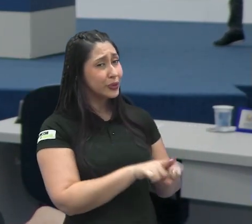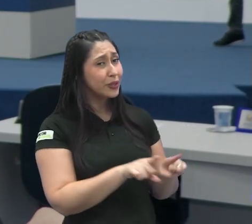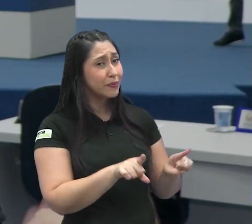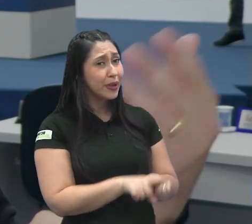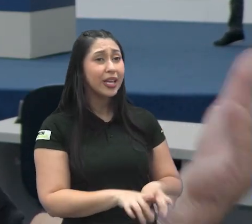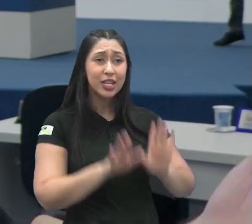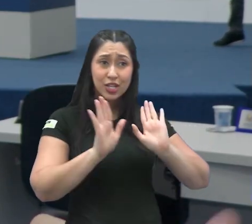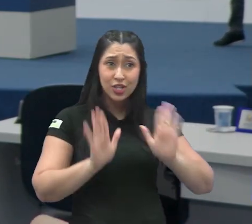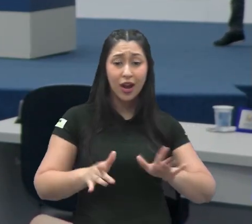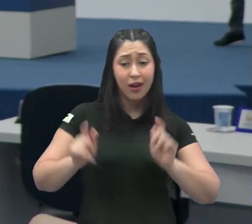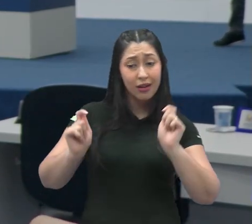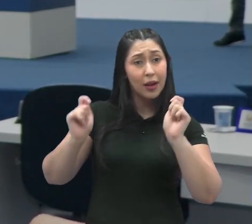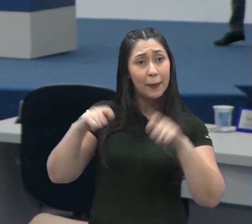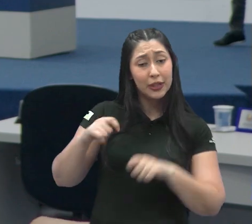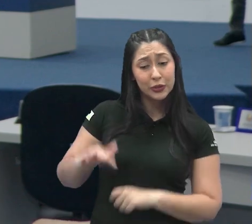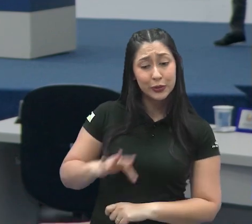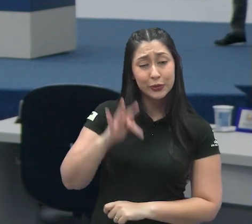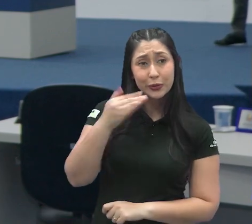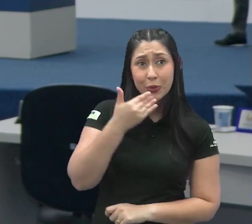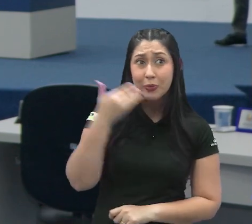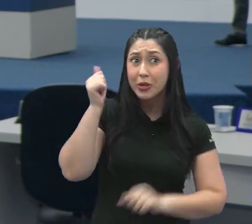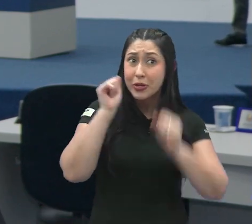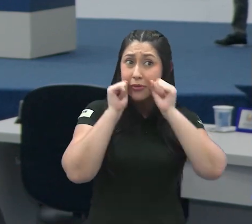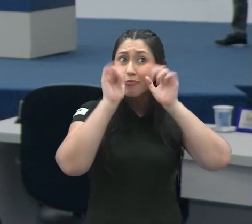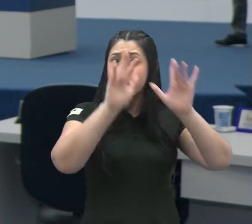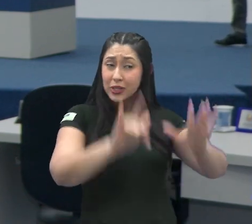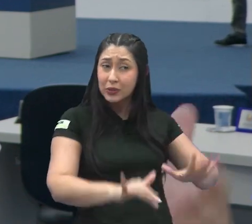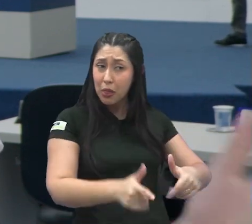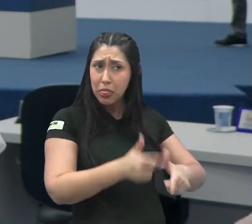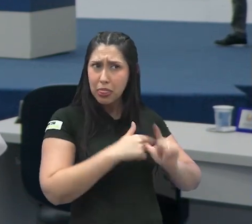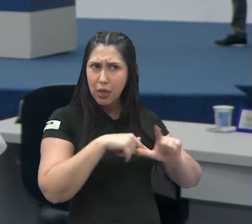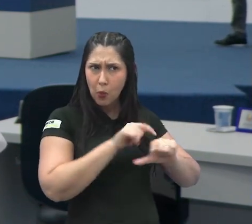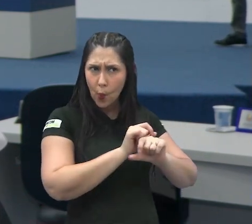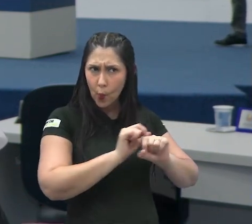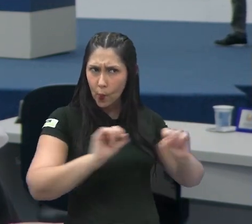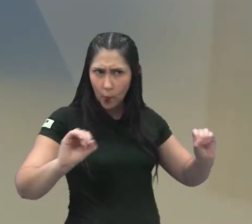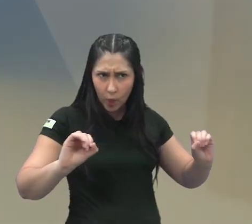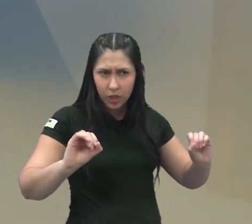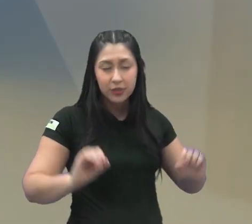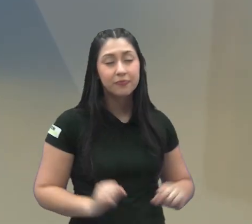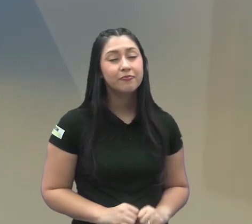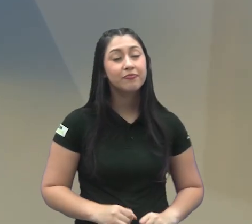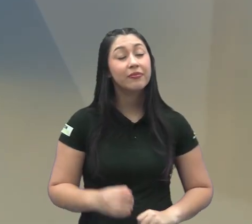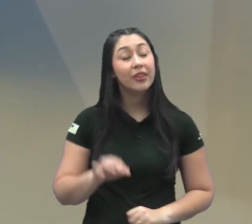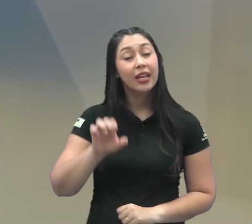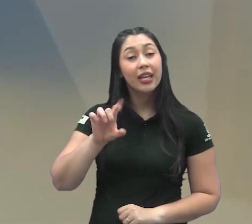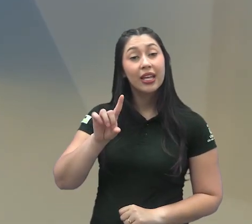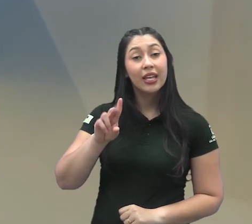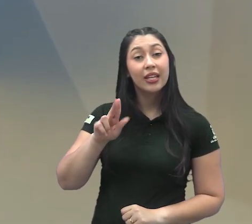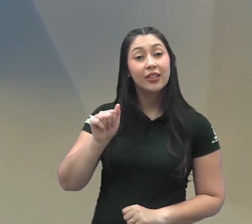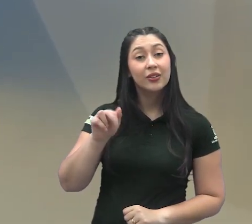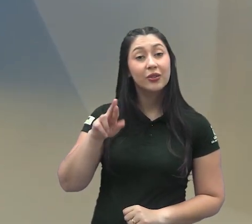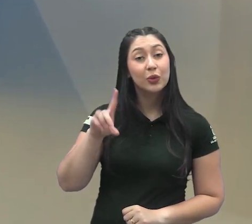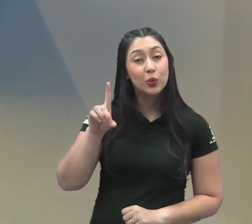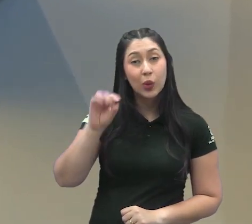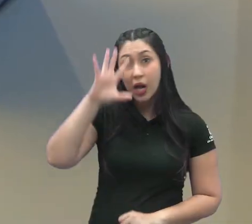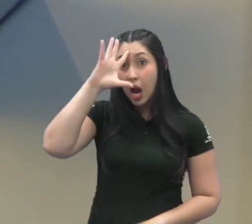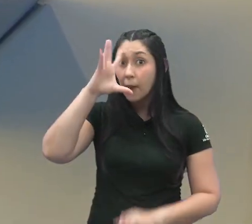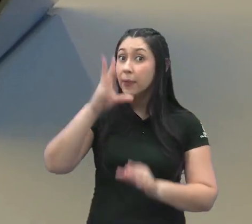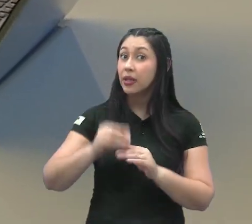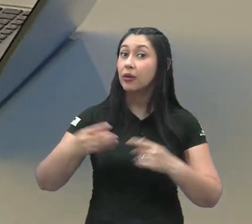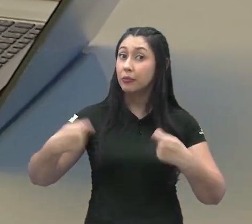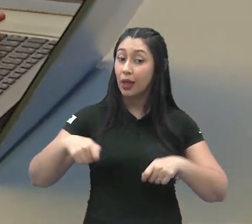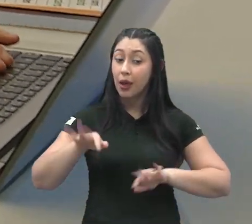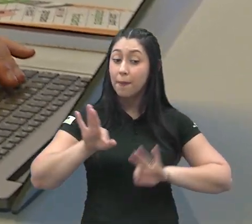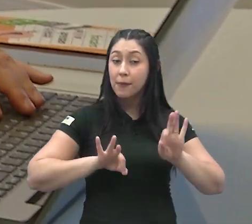e senhoras, mas que eles possam ter um futuro melhor e abençoado aí, sem as dívidas, né? E o Eduardo, depois de compreender a